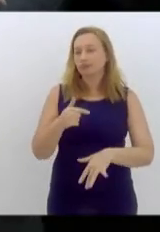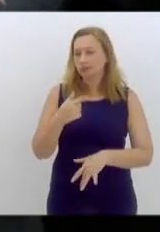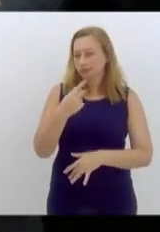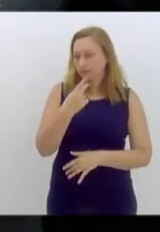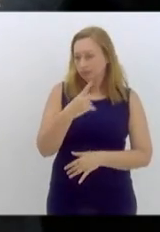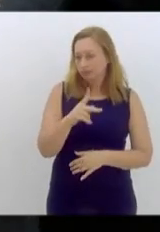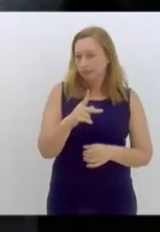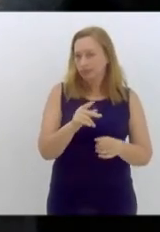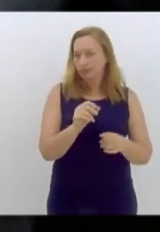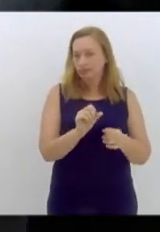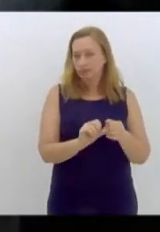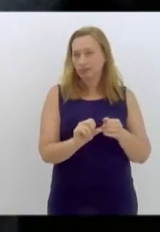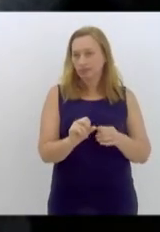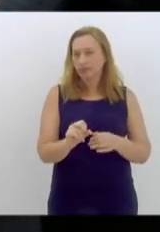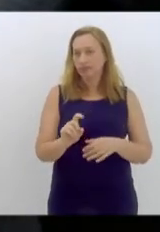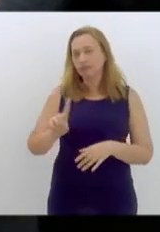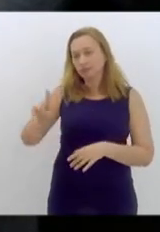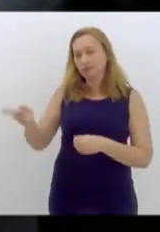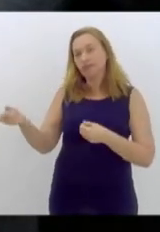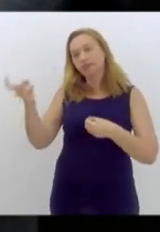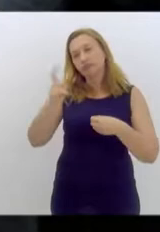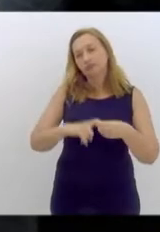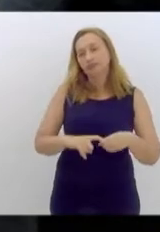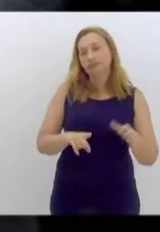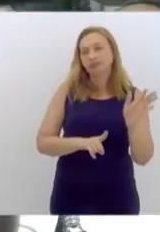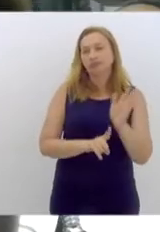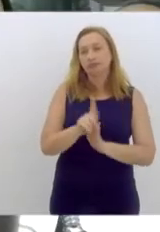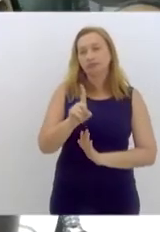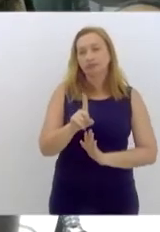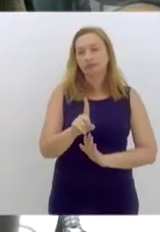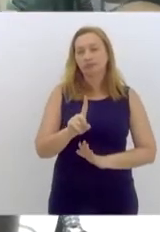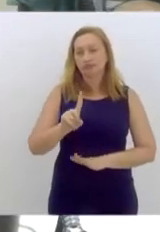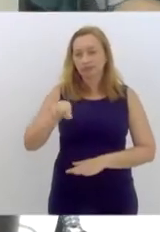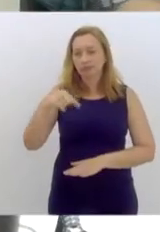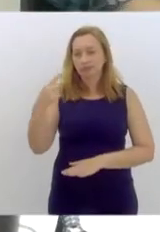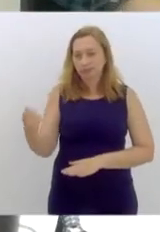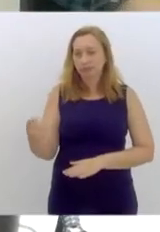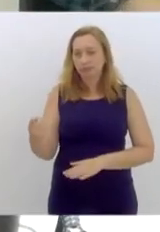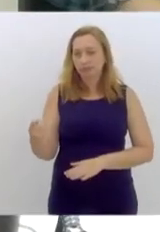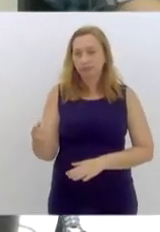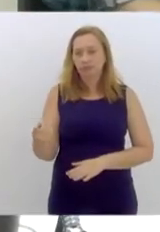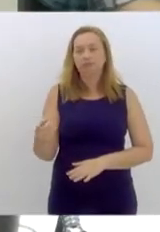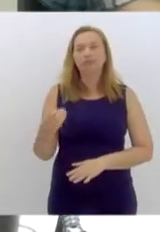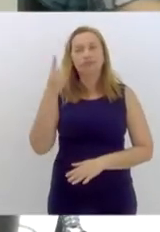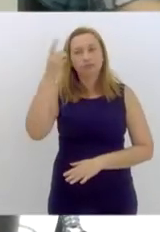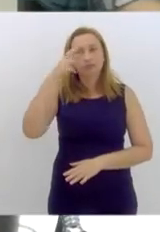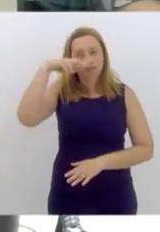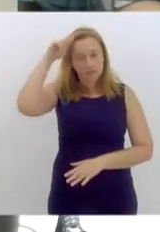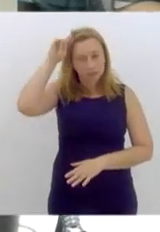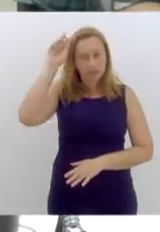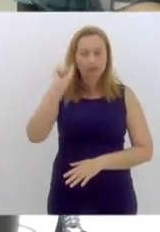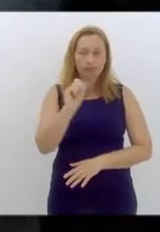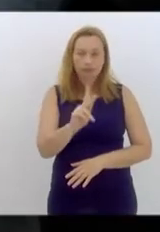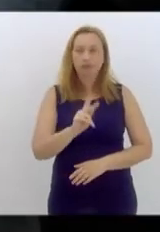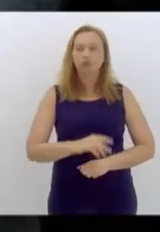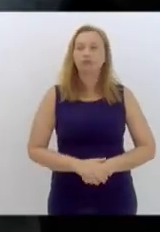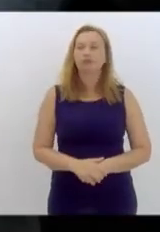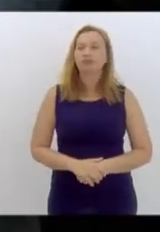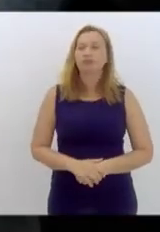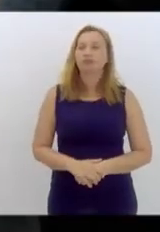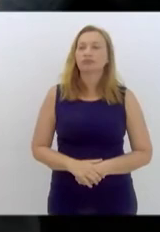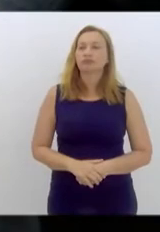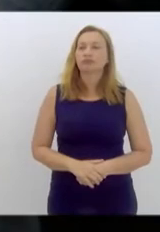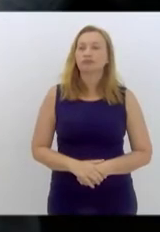minha parte. Quando a gente passar para a educação, a gente volta à pergunta do Valdec e depois ao deputado Renan Ferreirinha. Perfeito? Exato. E ela